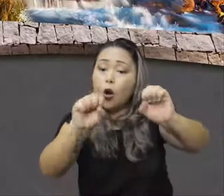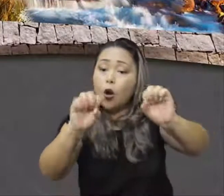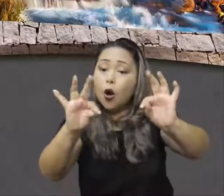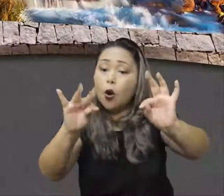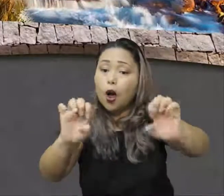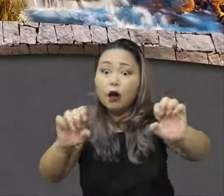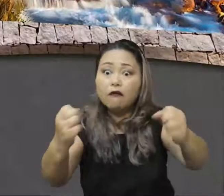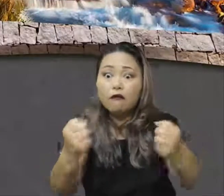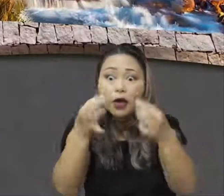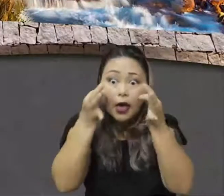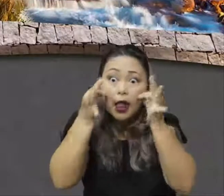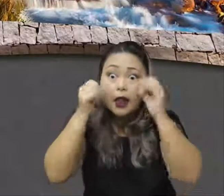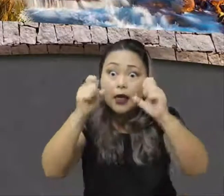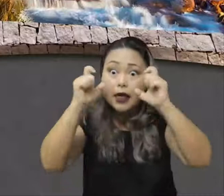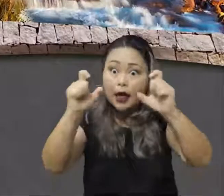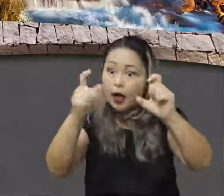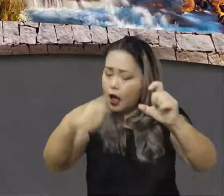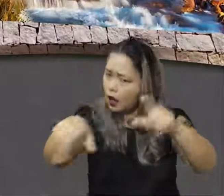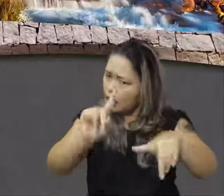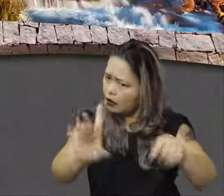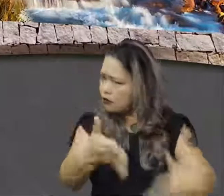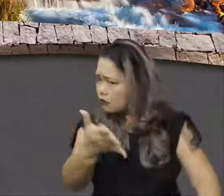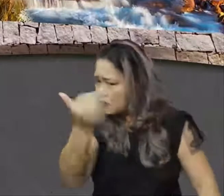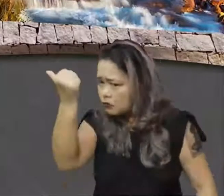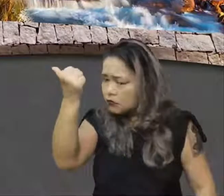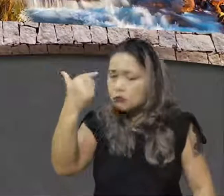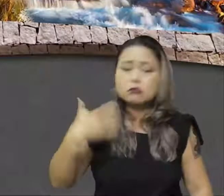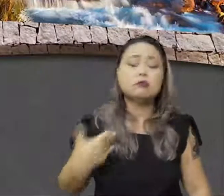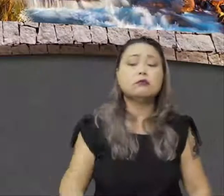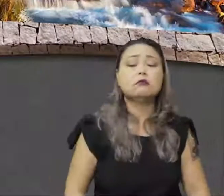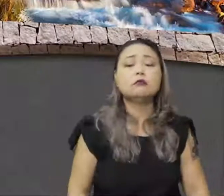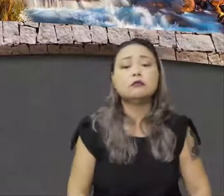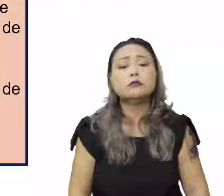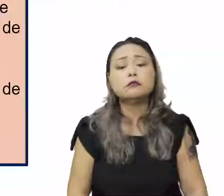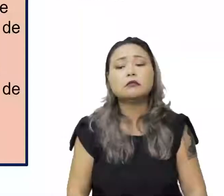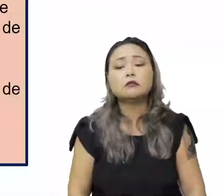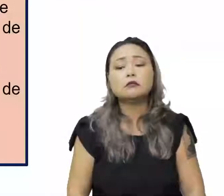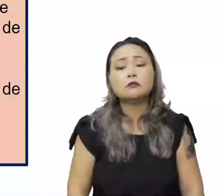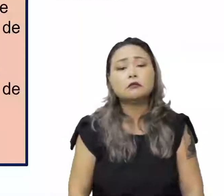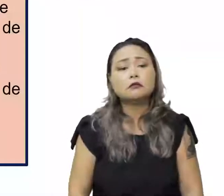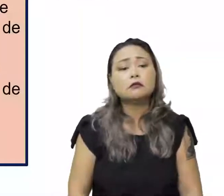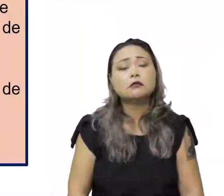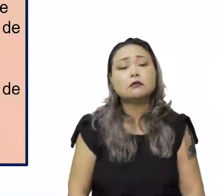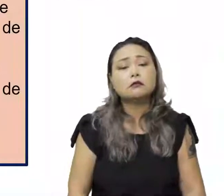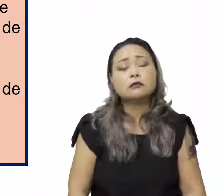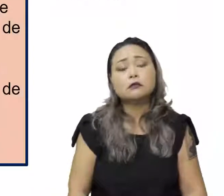ligado, meu garoto. Vamos na sequência. Olha aí, ó.